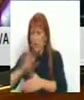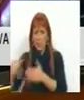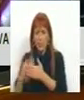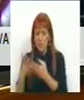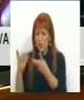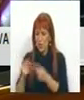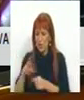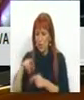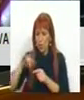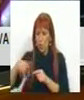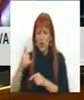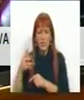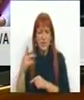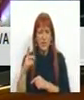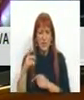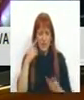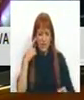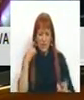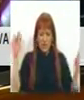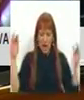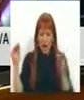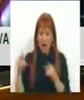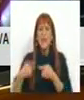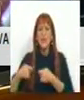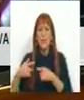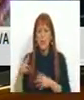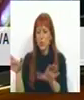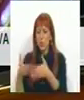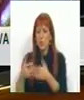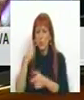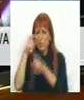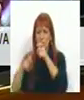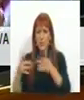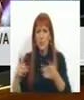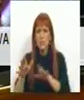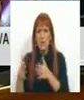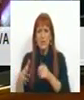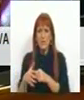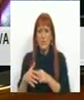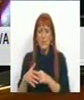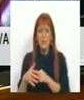proposta para 2016, verificamos que há uma redução nas despesas do grupo pessoal em